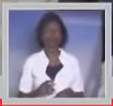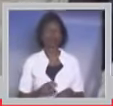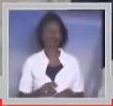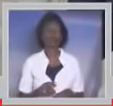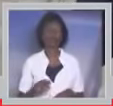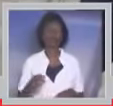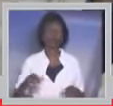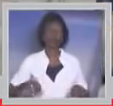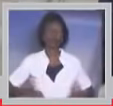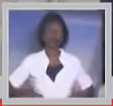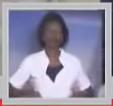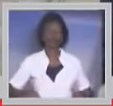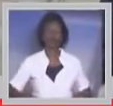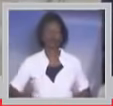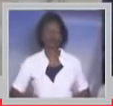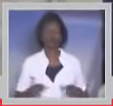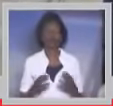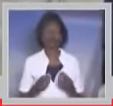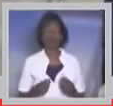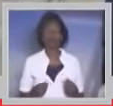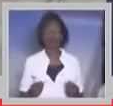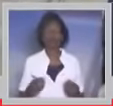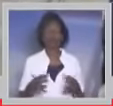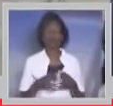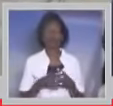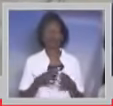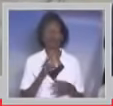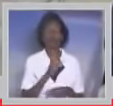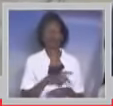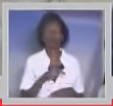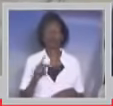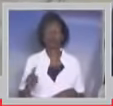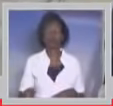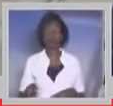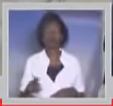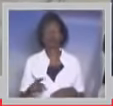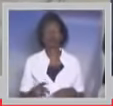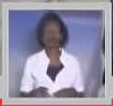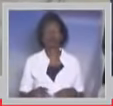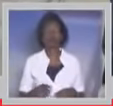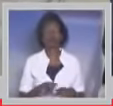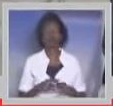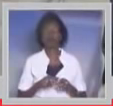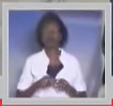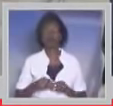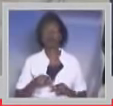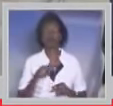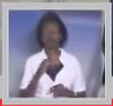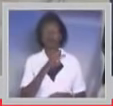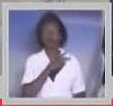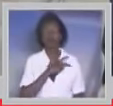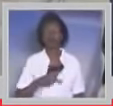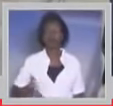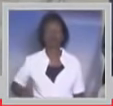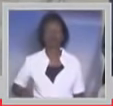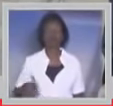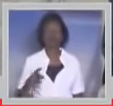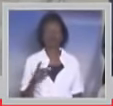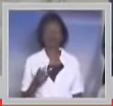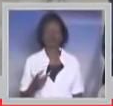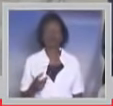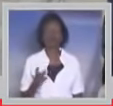atacado né os nossos educadores e as nossas educadoras E no entanto seu presidente esse